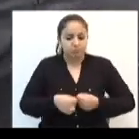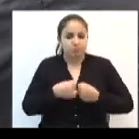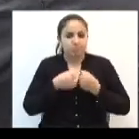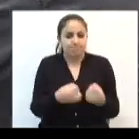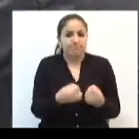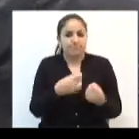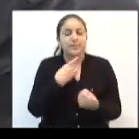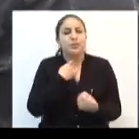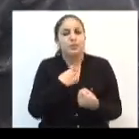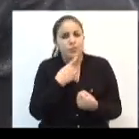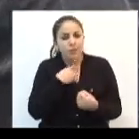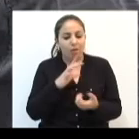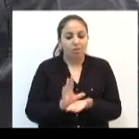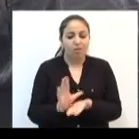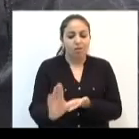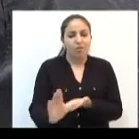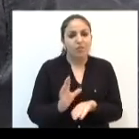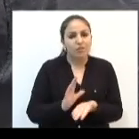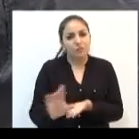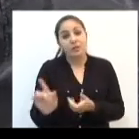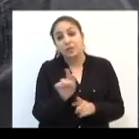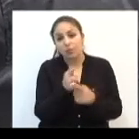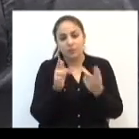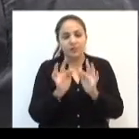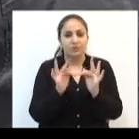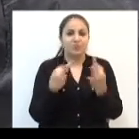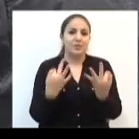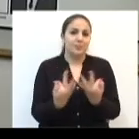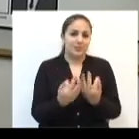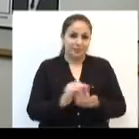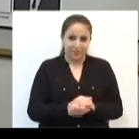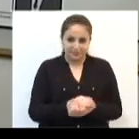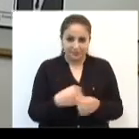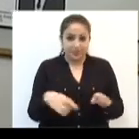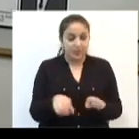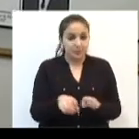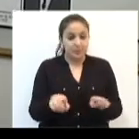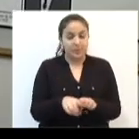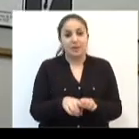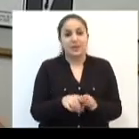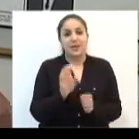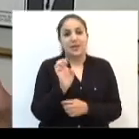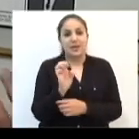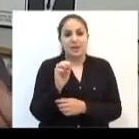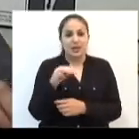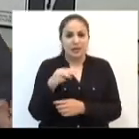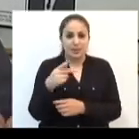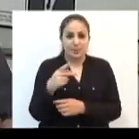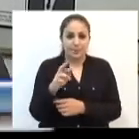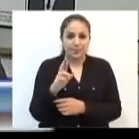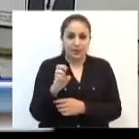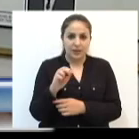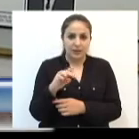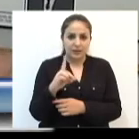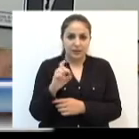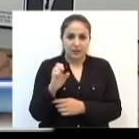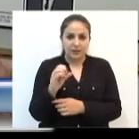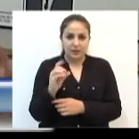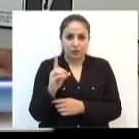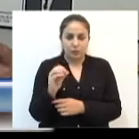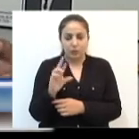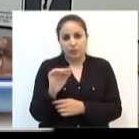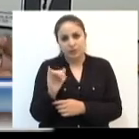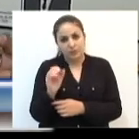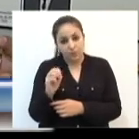de vontade e do investimento de algumas famílias. O empreendedorismo ele é uma vocação que está na pessoa, mas às